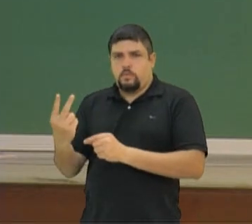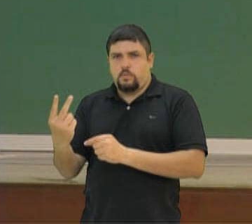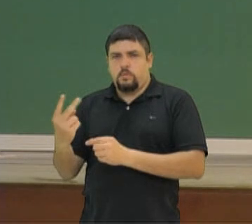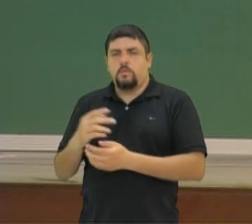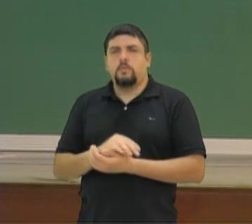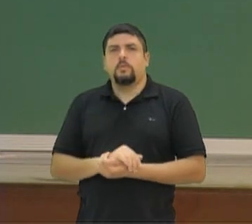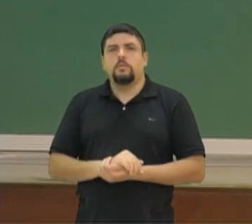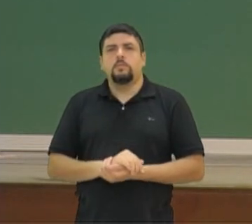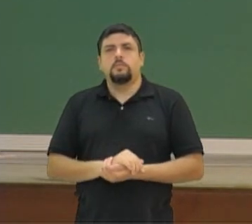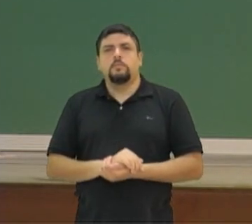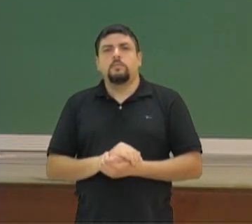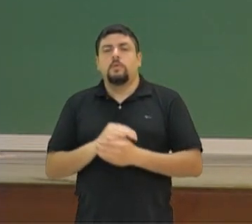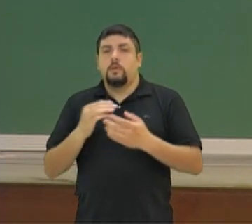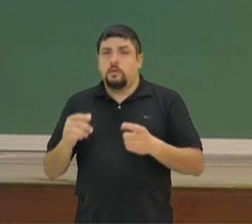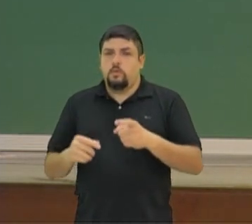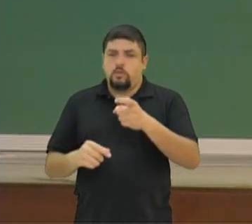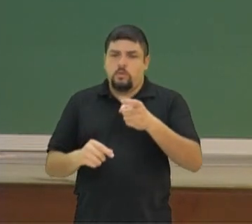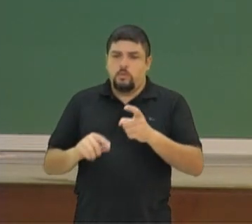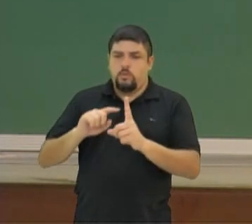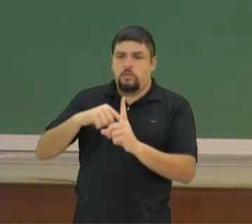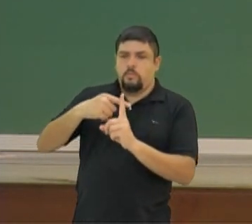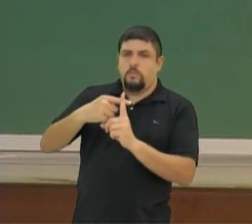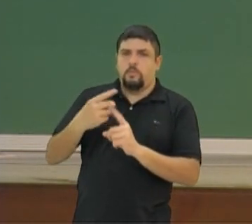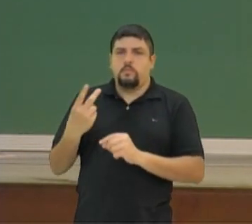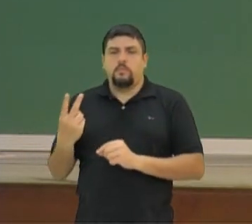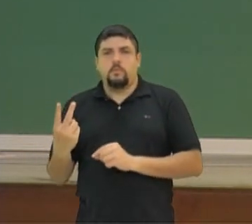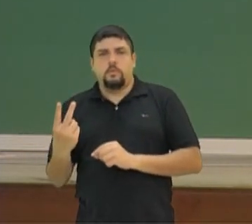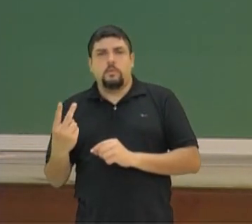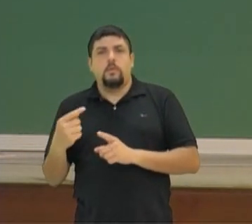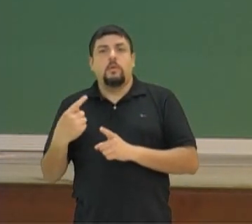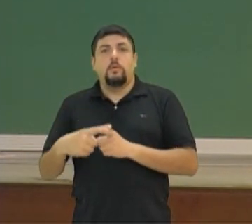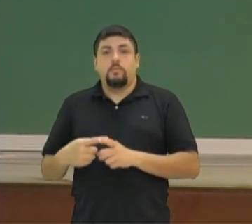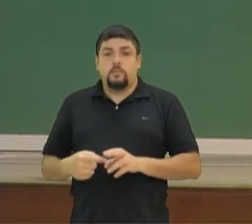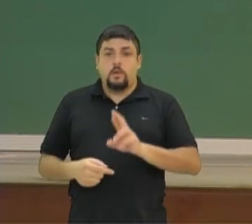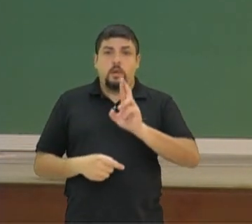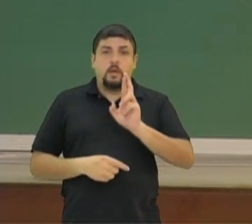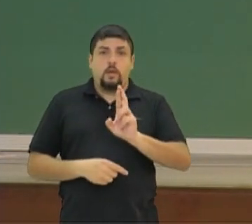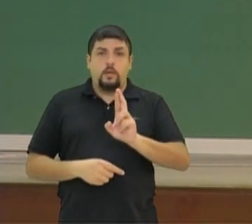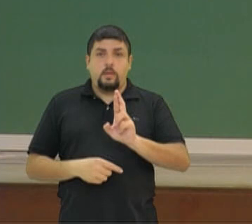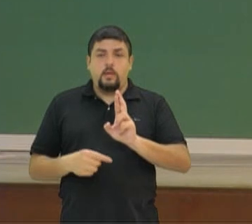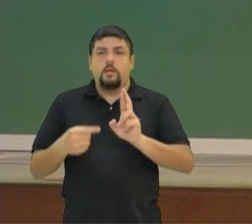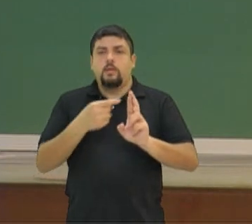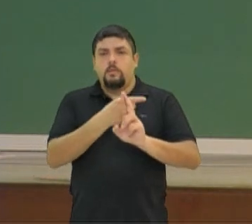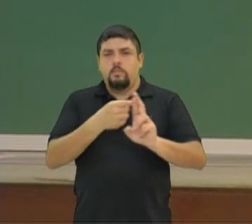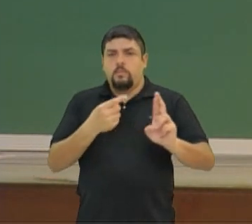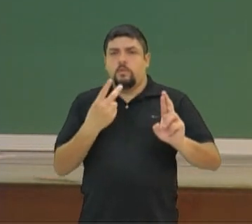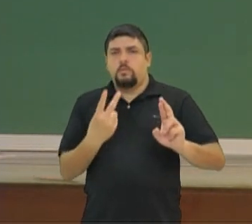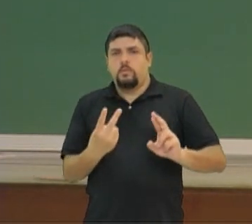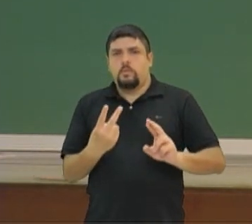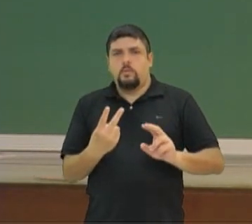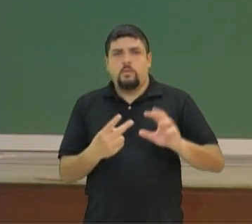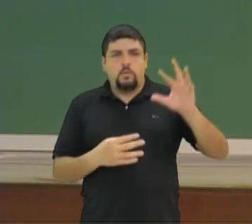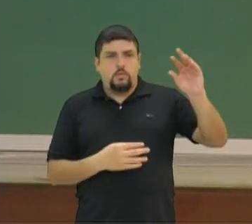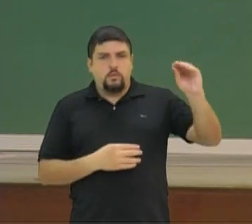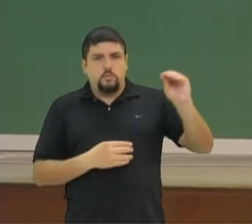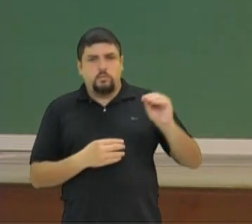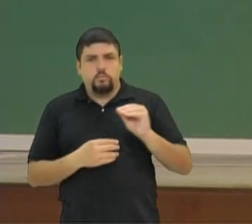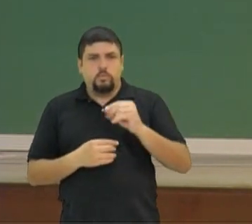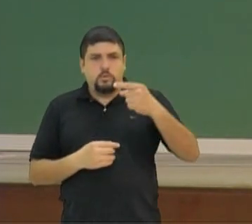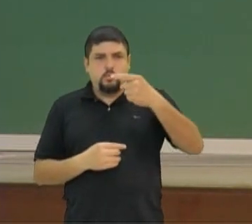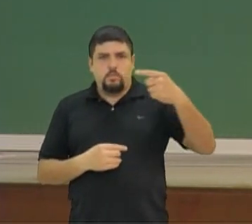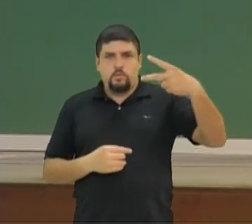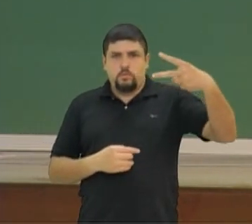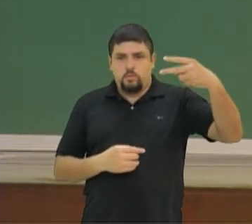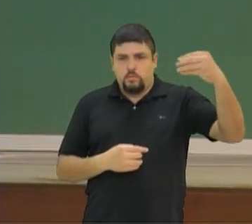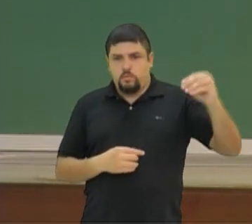Entendido? Por isso que aqui está x mais 2, porque a minha raiz é menos 2. É ele que falta aqui para que essa construção se determine como